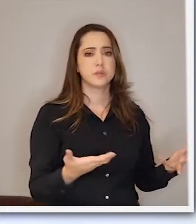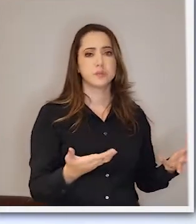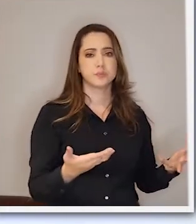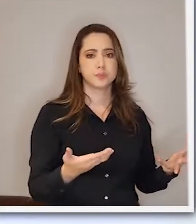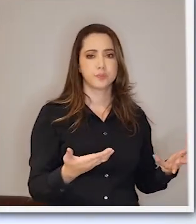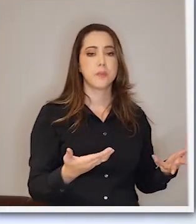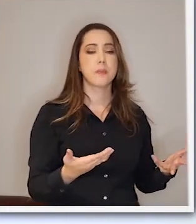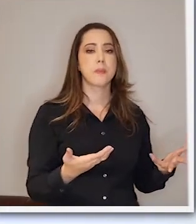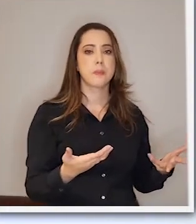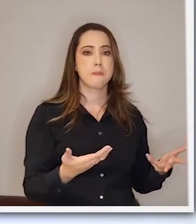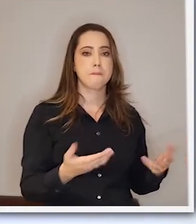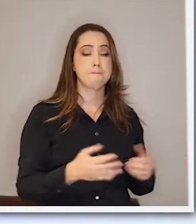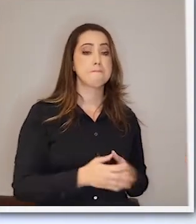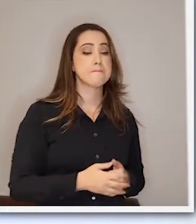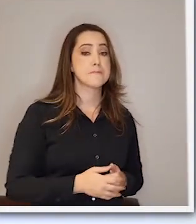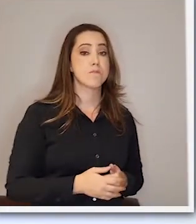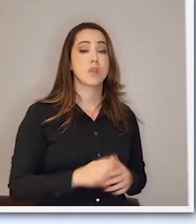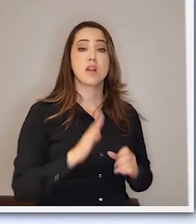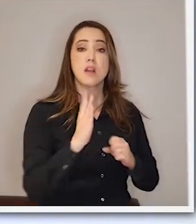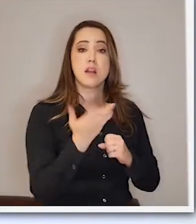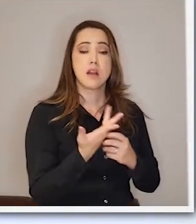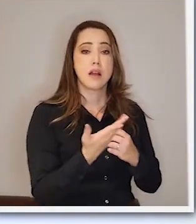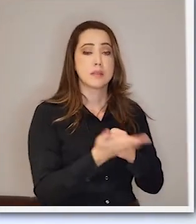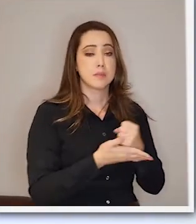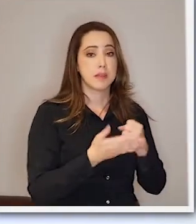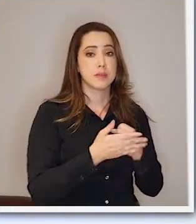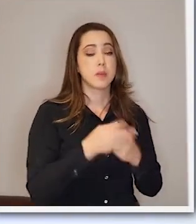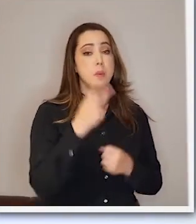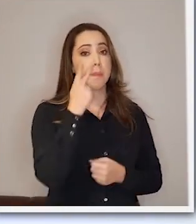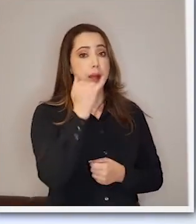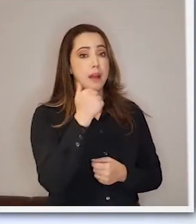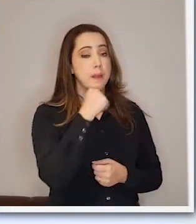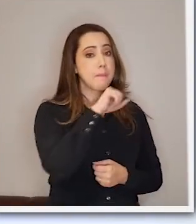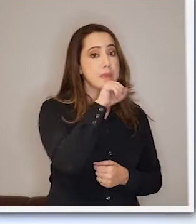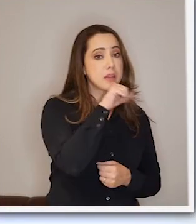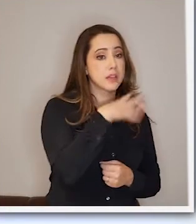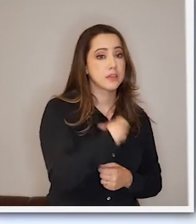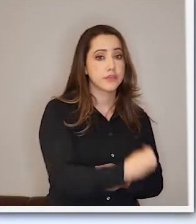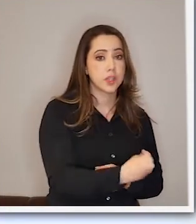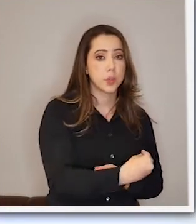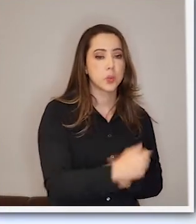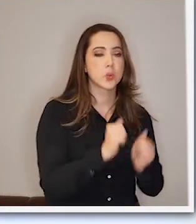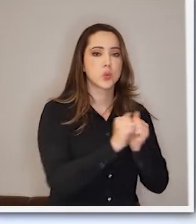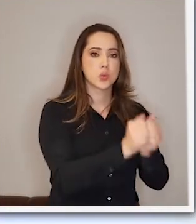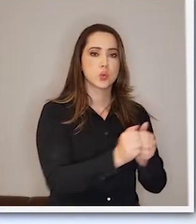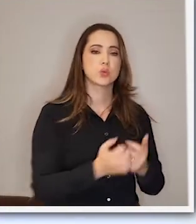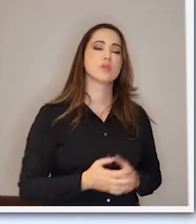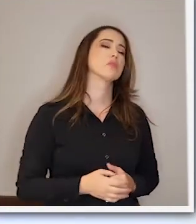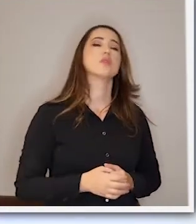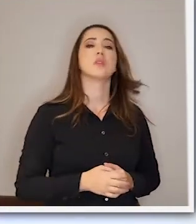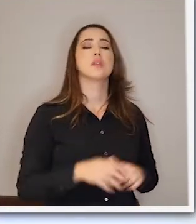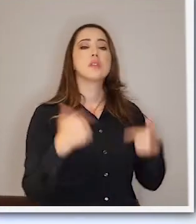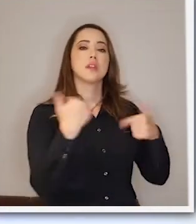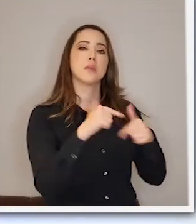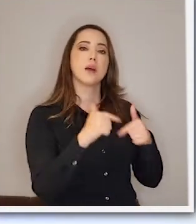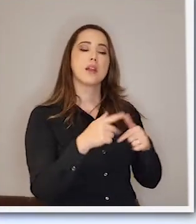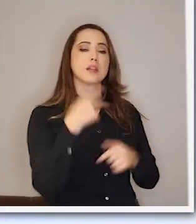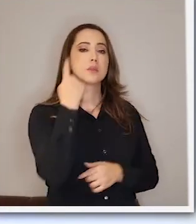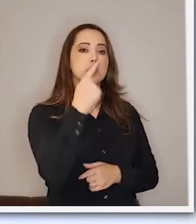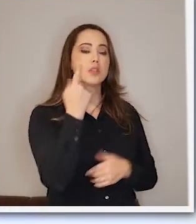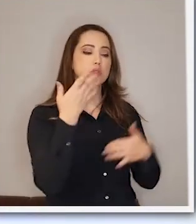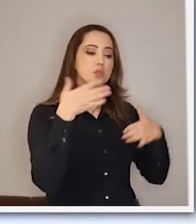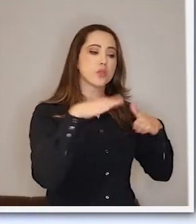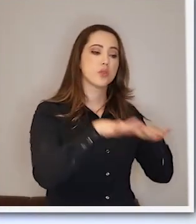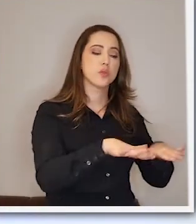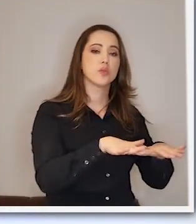sua integralidade. As bases, pai, mãe e filhos. Trabalhar as políticas